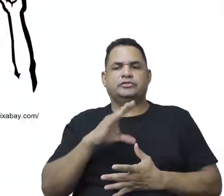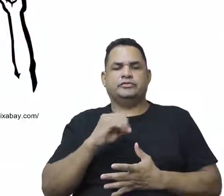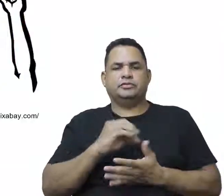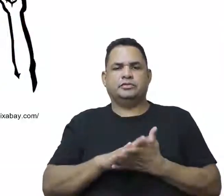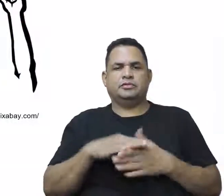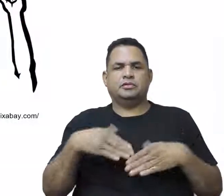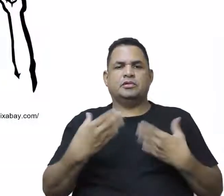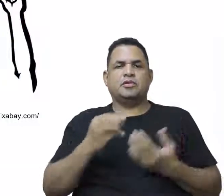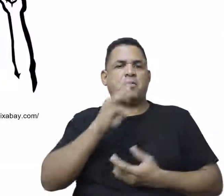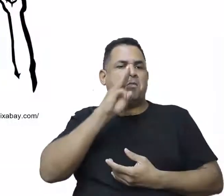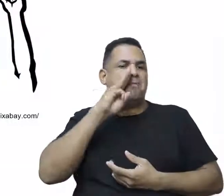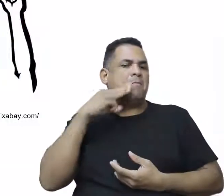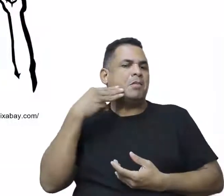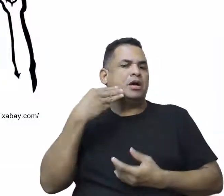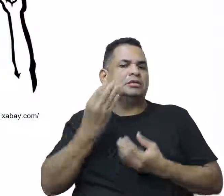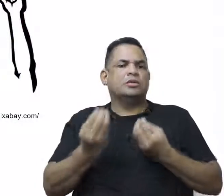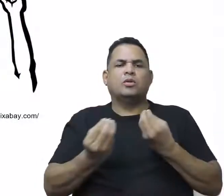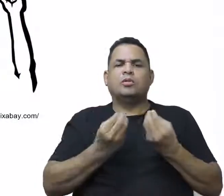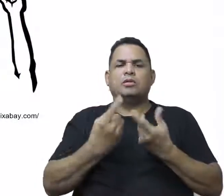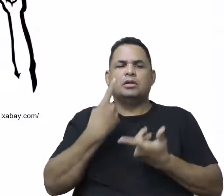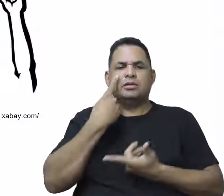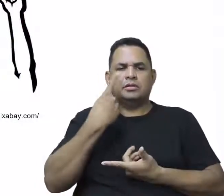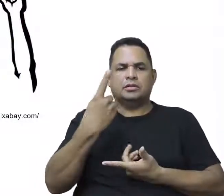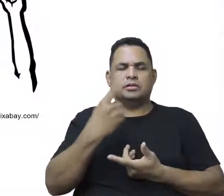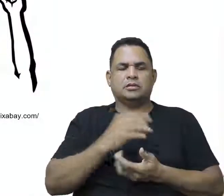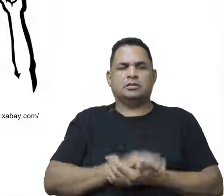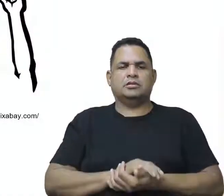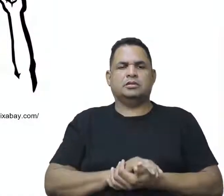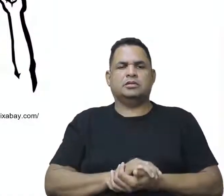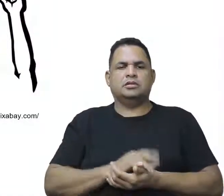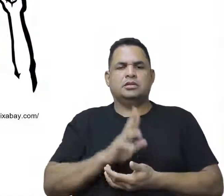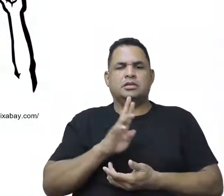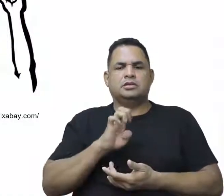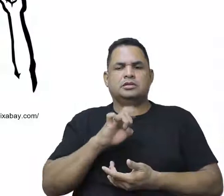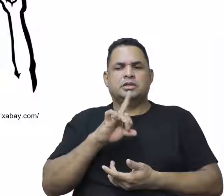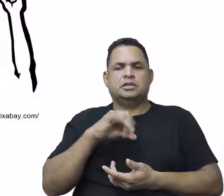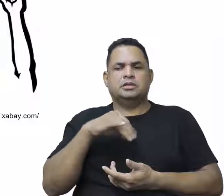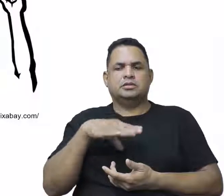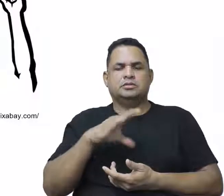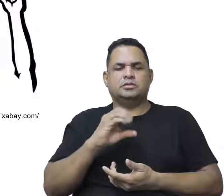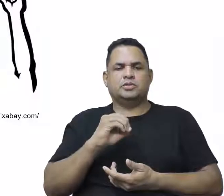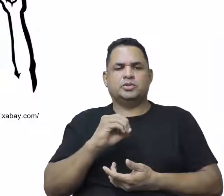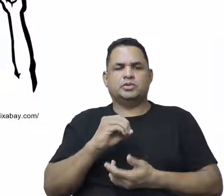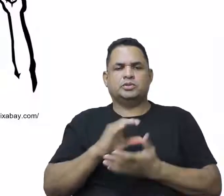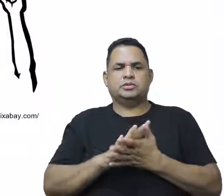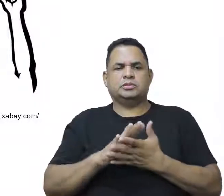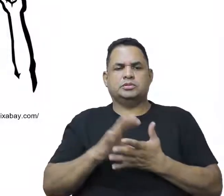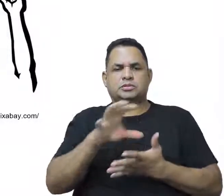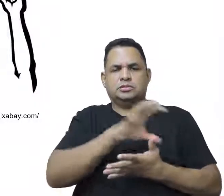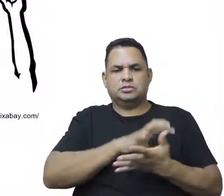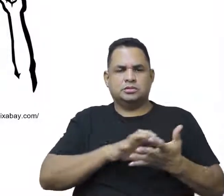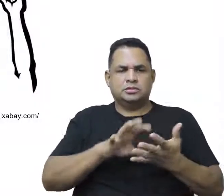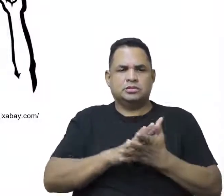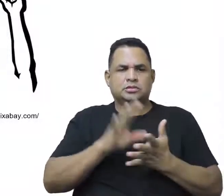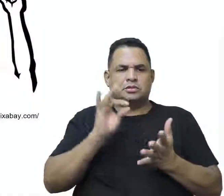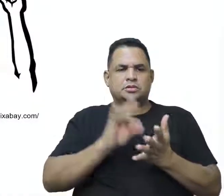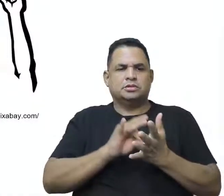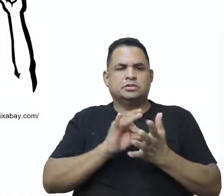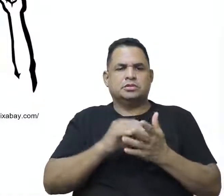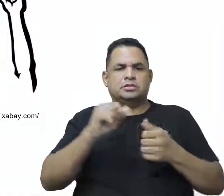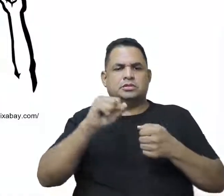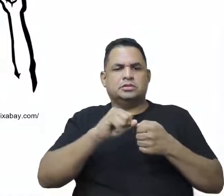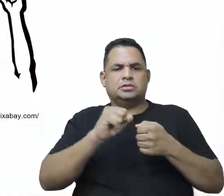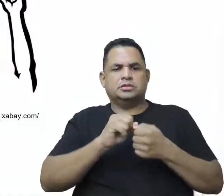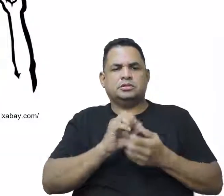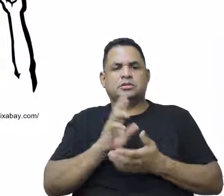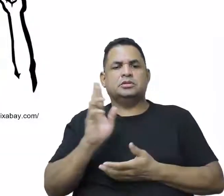E como é que o Marx via essa mudança, né? Para Marx, o radicalismo de uma revolução está no fato dela ser